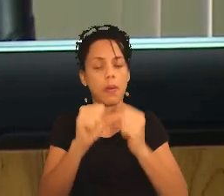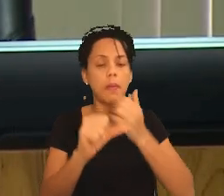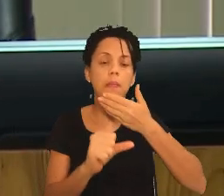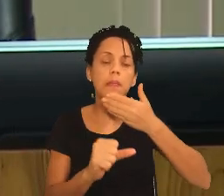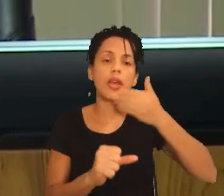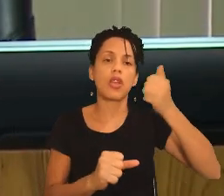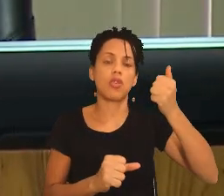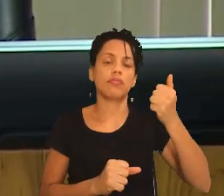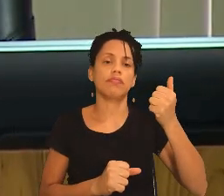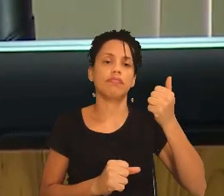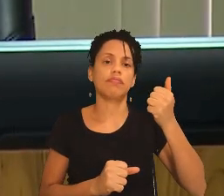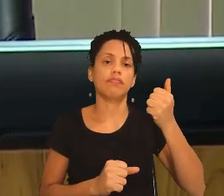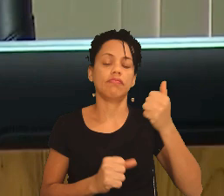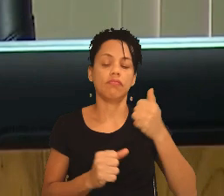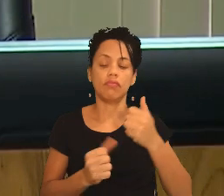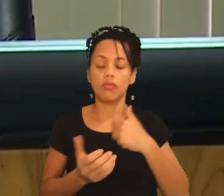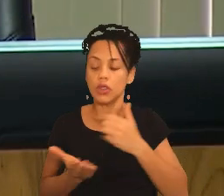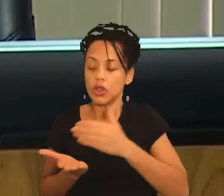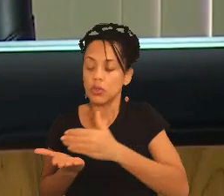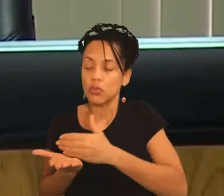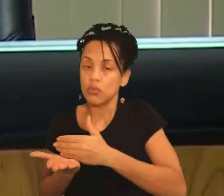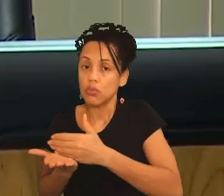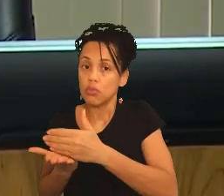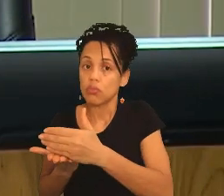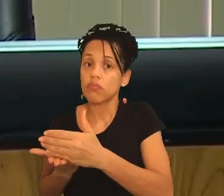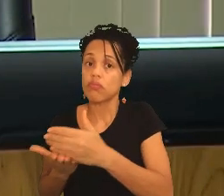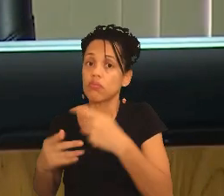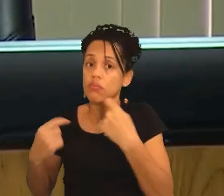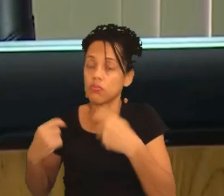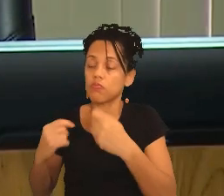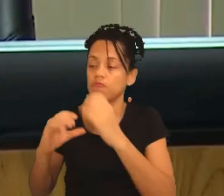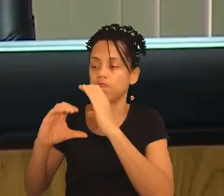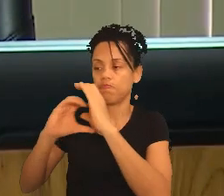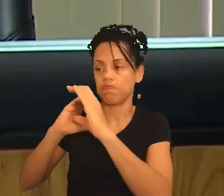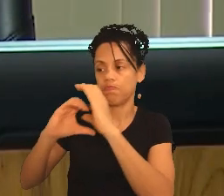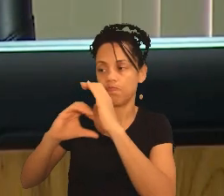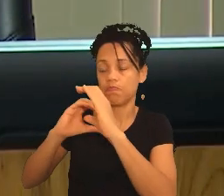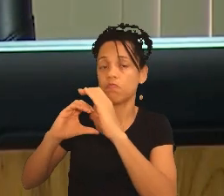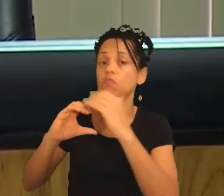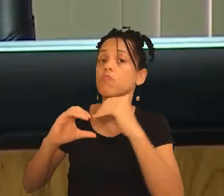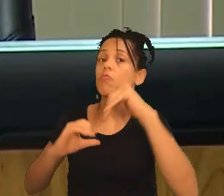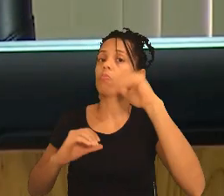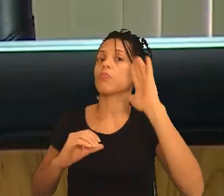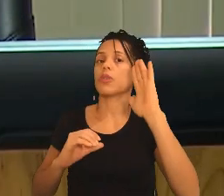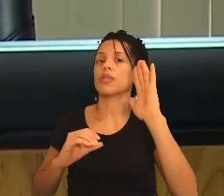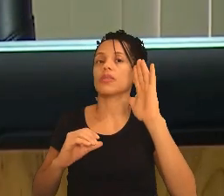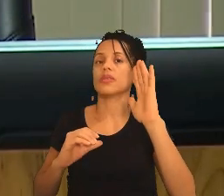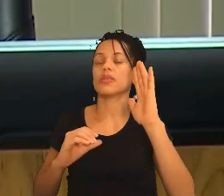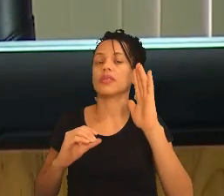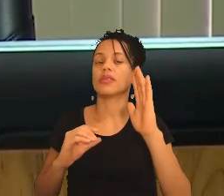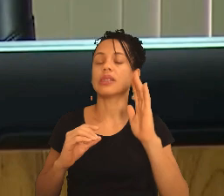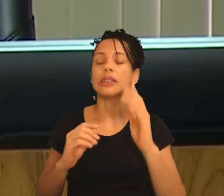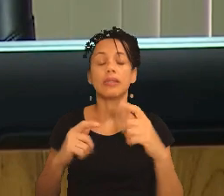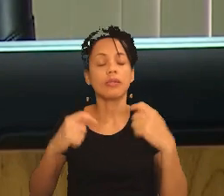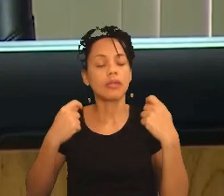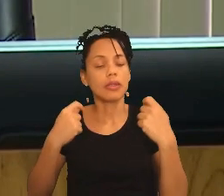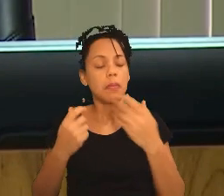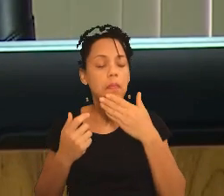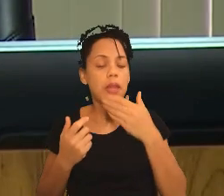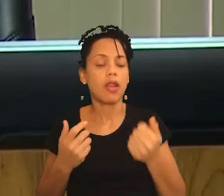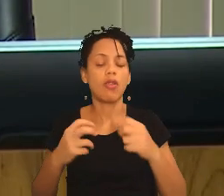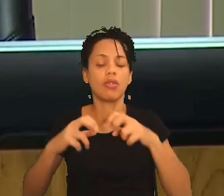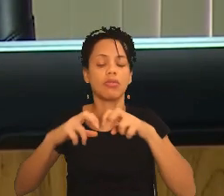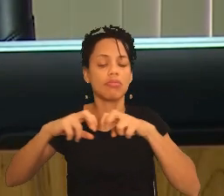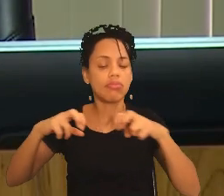também enquanto rio, de dizer que a gente tem esperança ainda de poder melhorar a